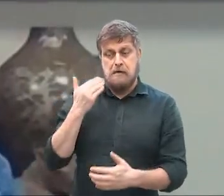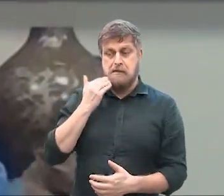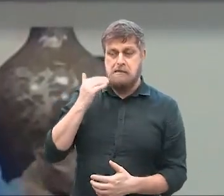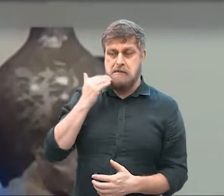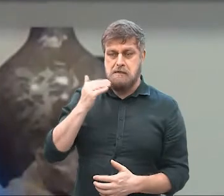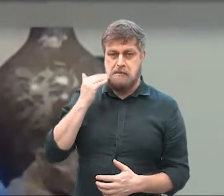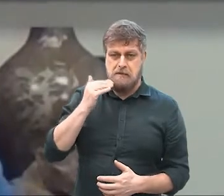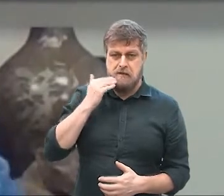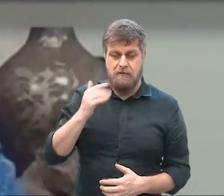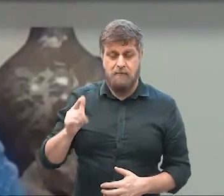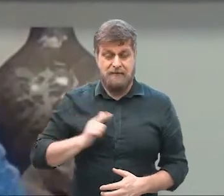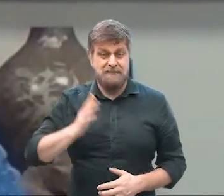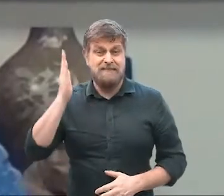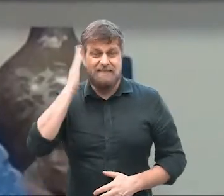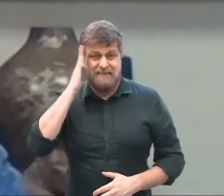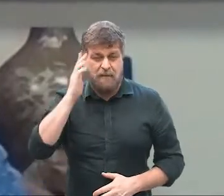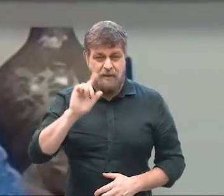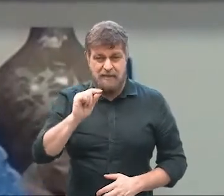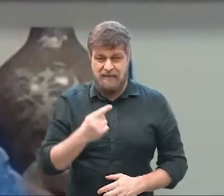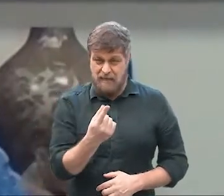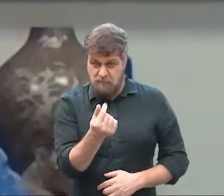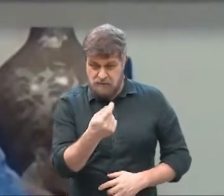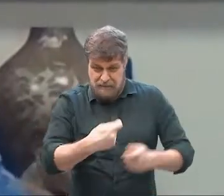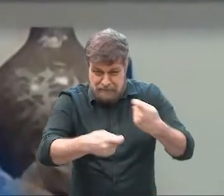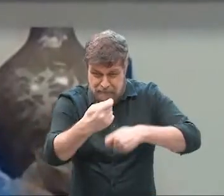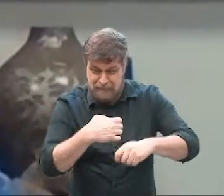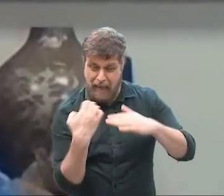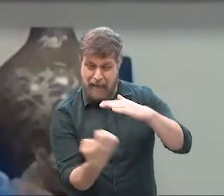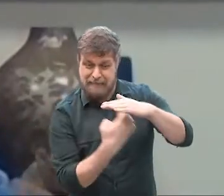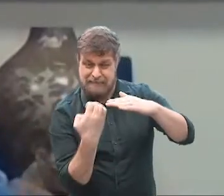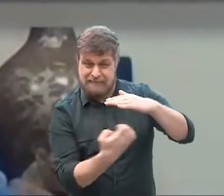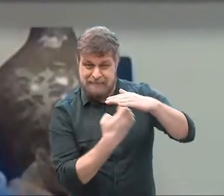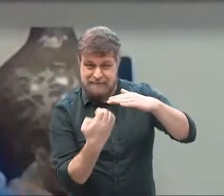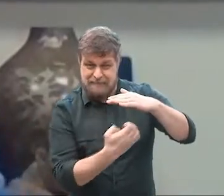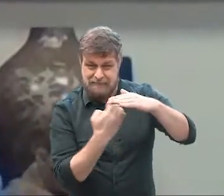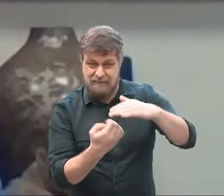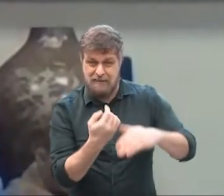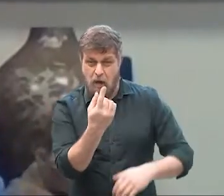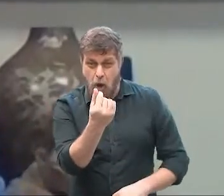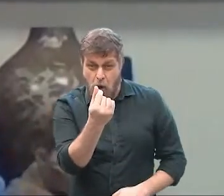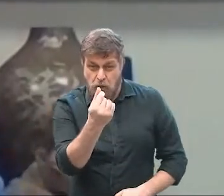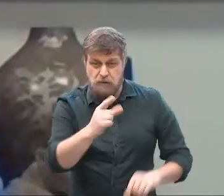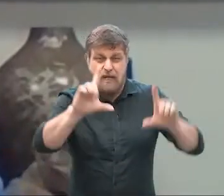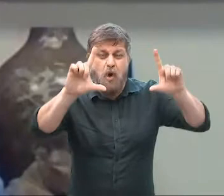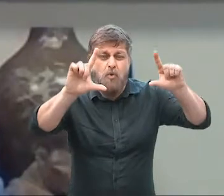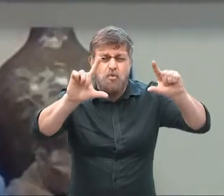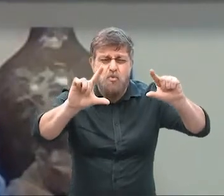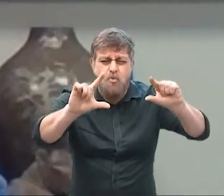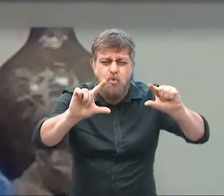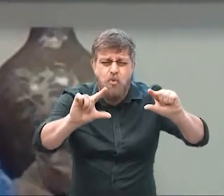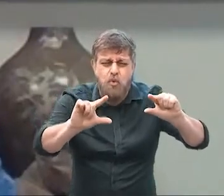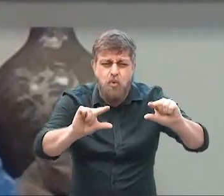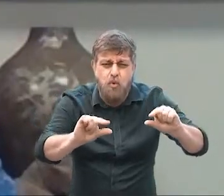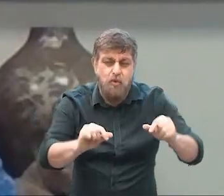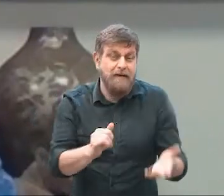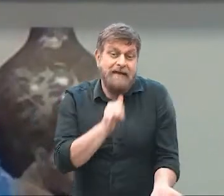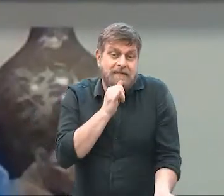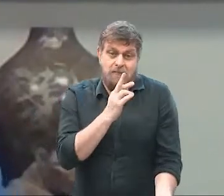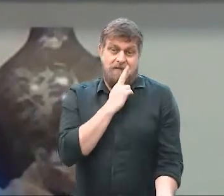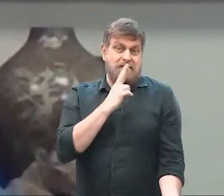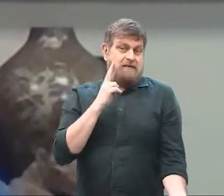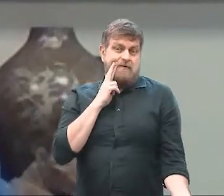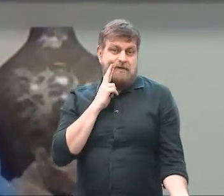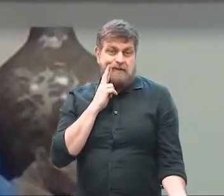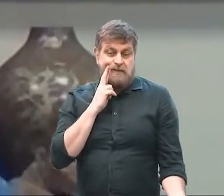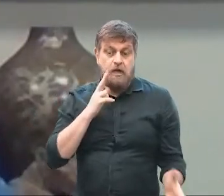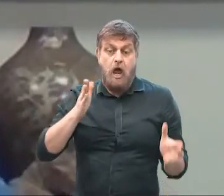mas é indiscutível que o faturamento das empresas caiu assustadoramente. Restaurantes,